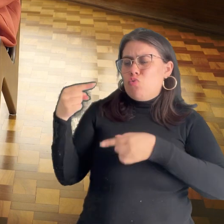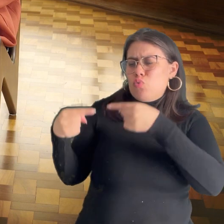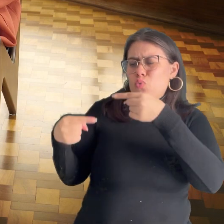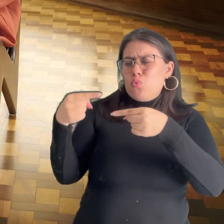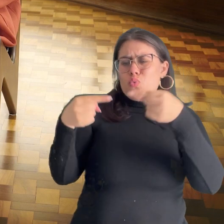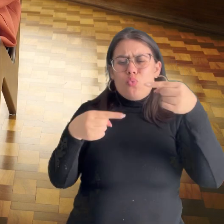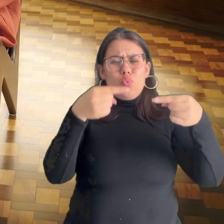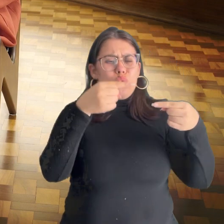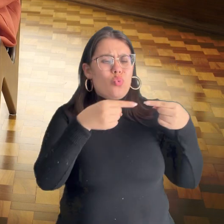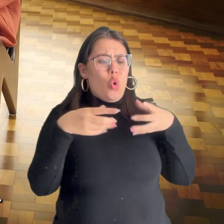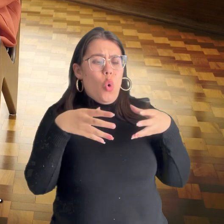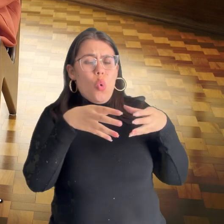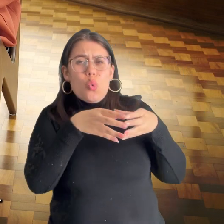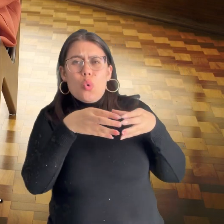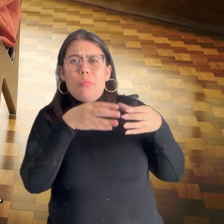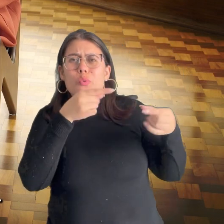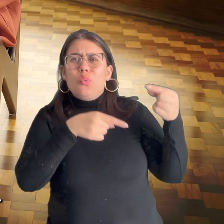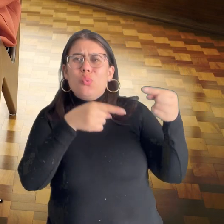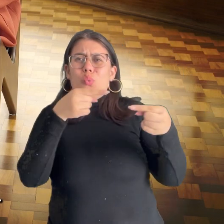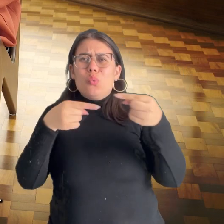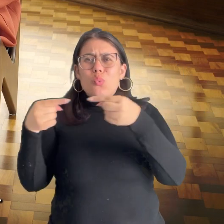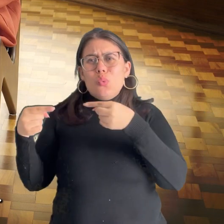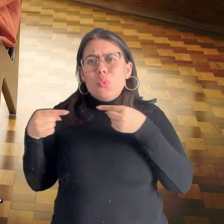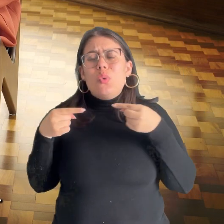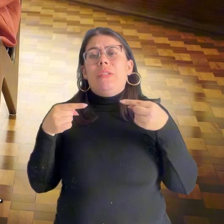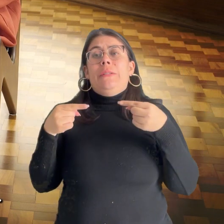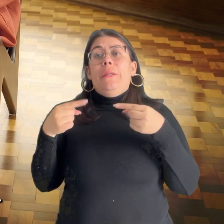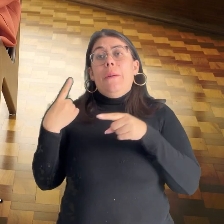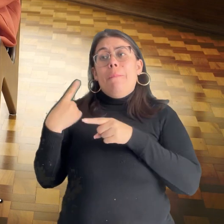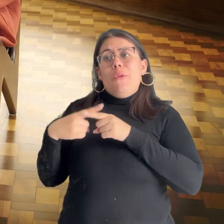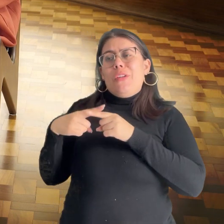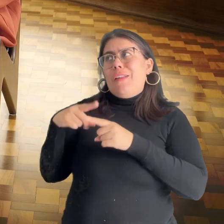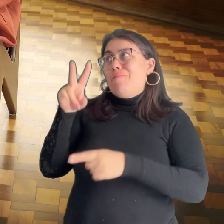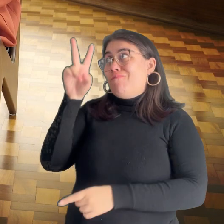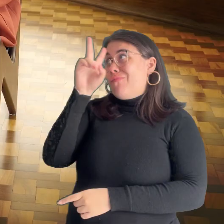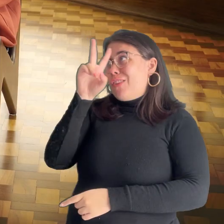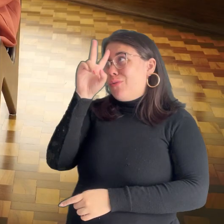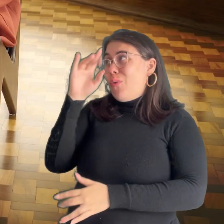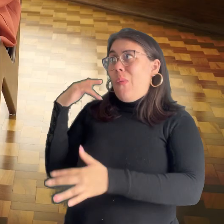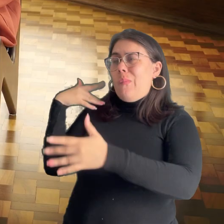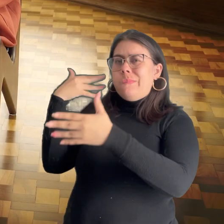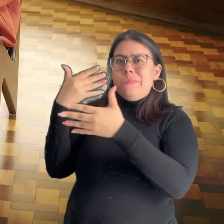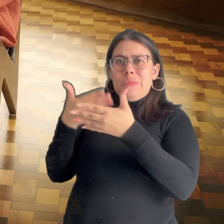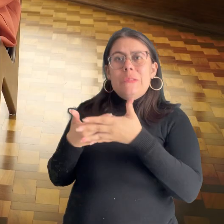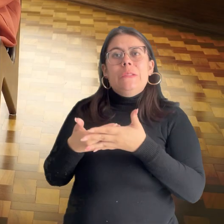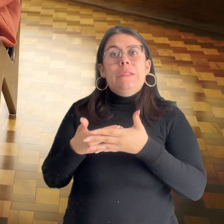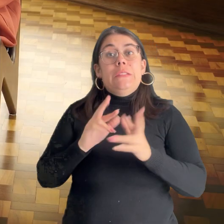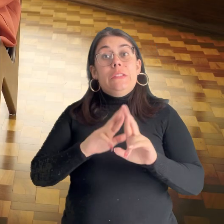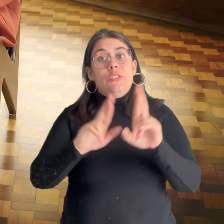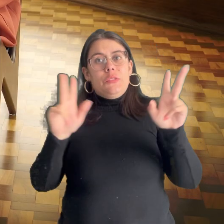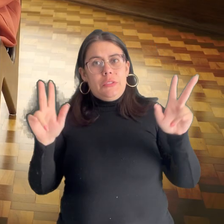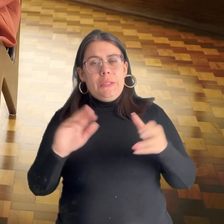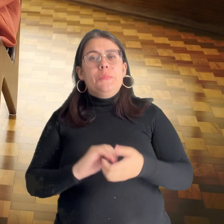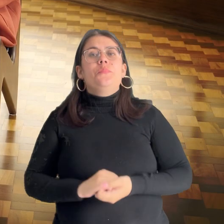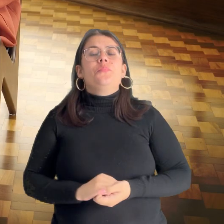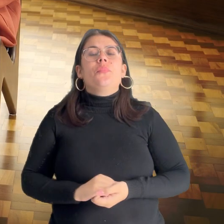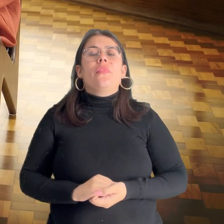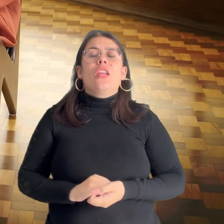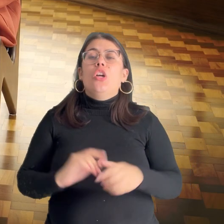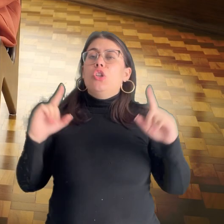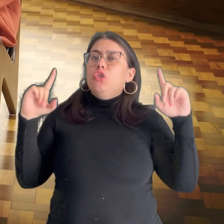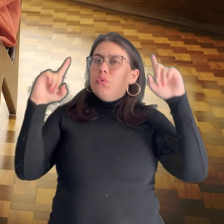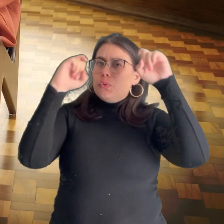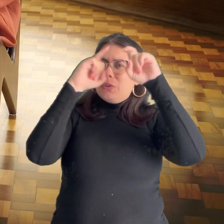os órgãos do patrimônio histórico, porque era uma atitude um pouco drástica. Quanto ao desafio tecnológico, bom, houve